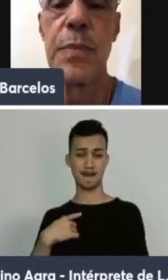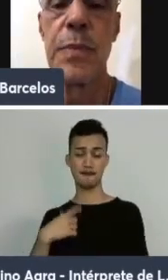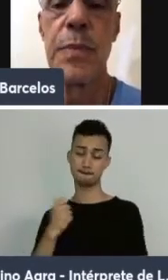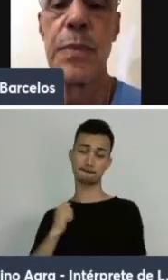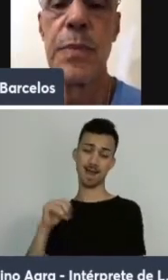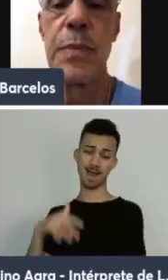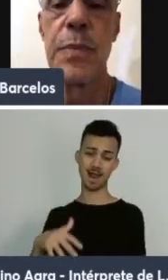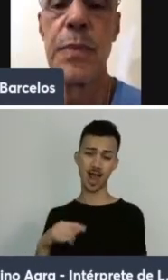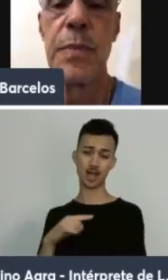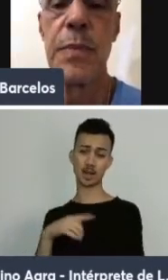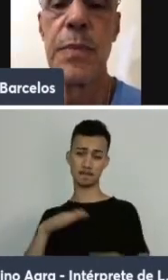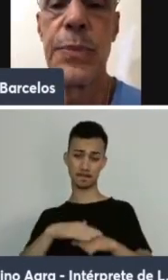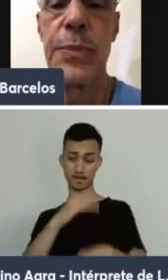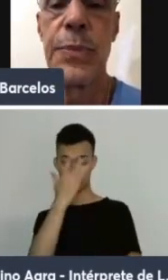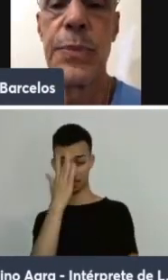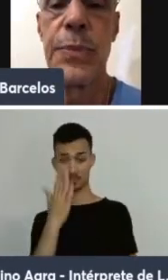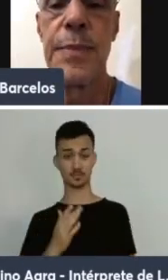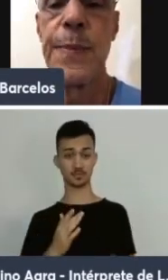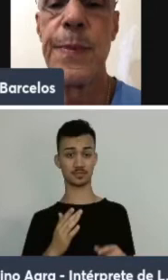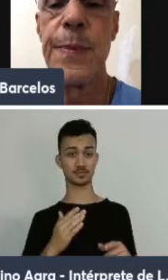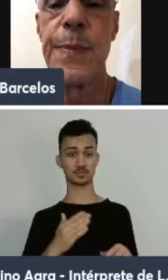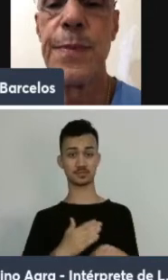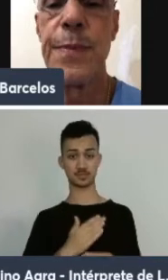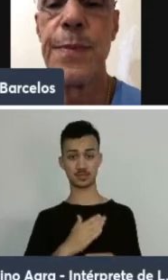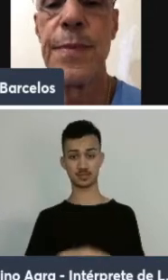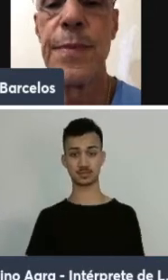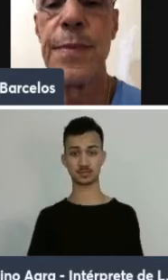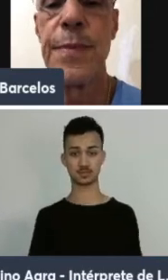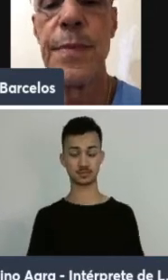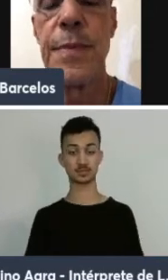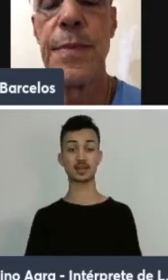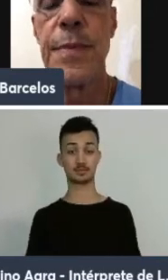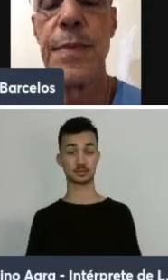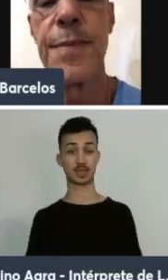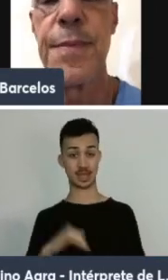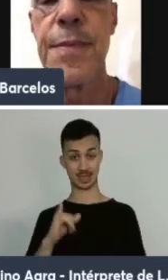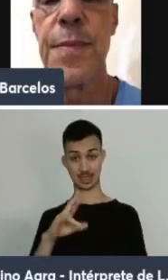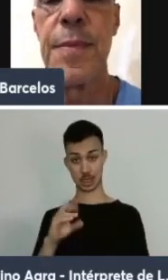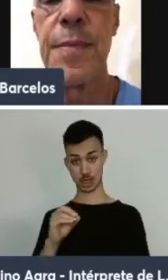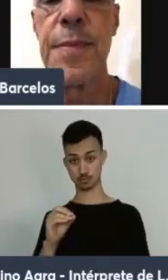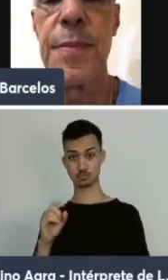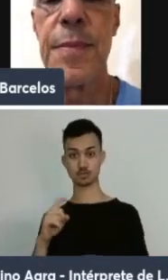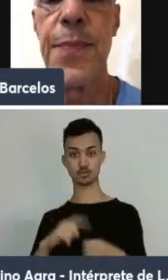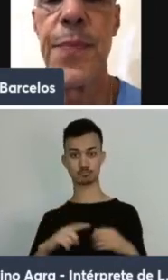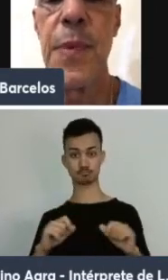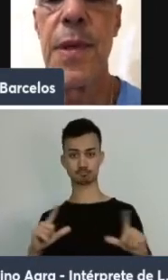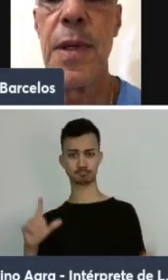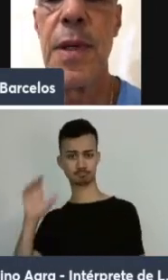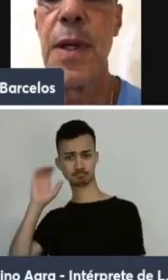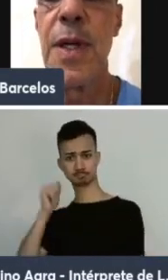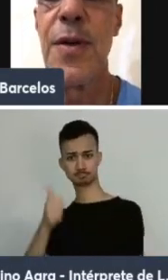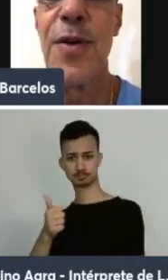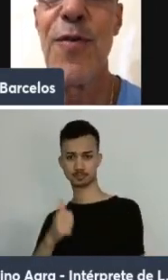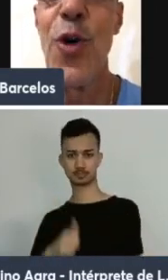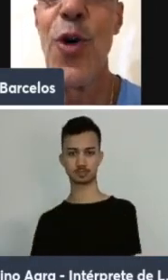bem mais em conta, mas lá, acho que eu tô falando. Ciro voltou. Ciro, você nos ouve agora?